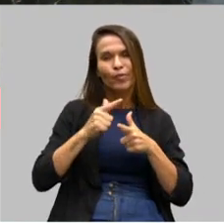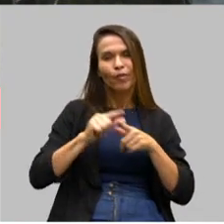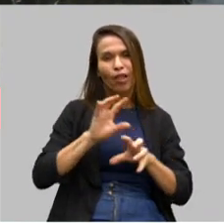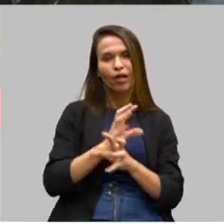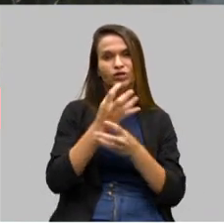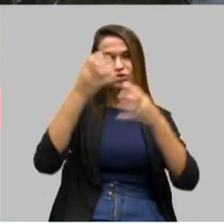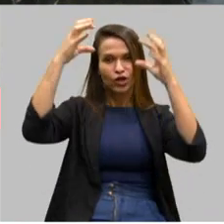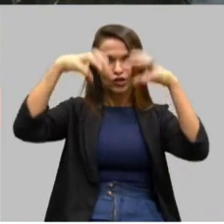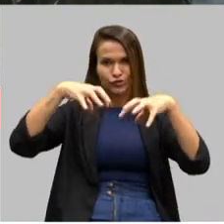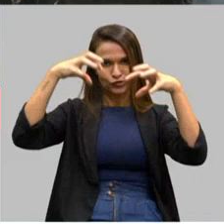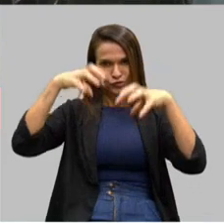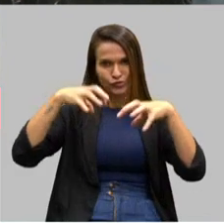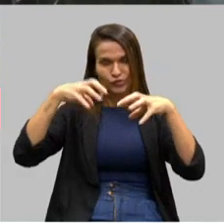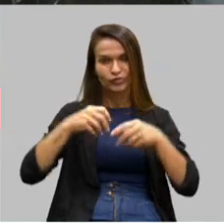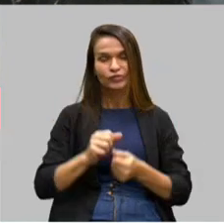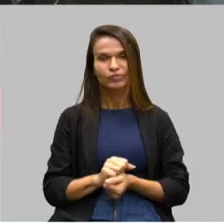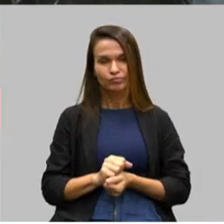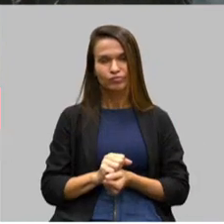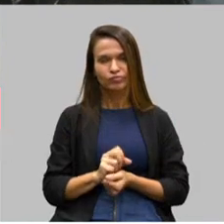extrema. Diante